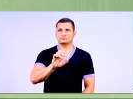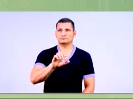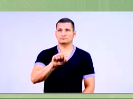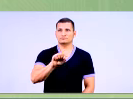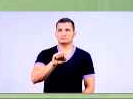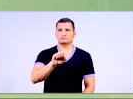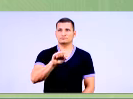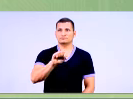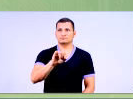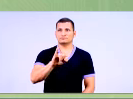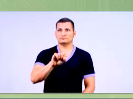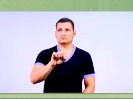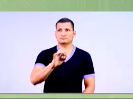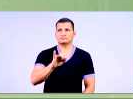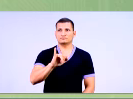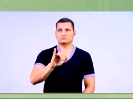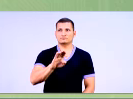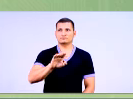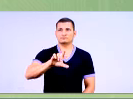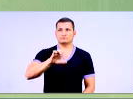pronúncia. Irresistible,